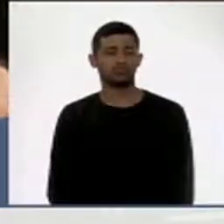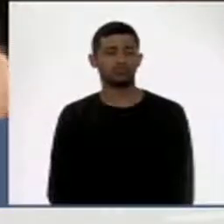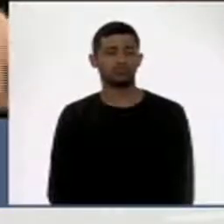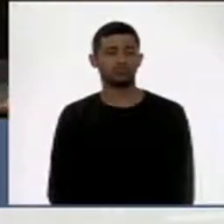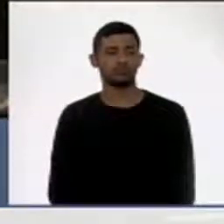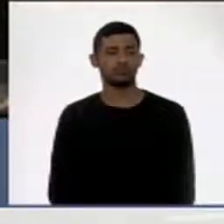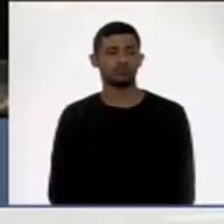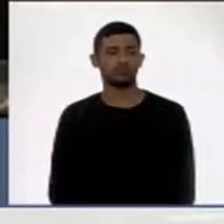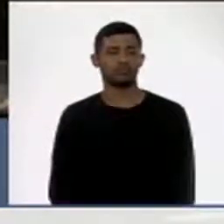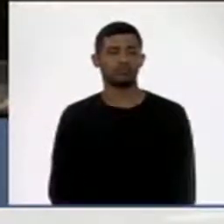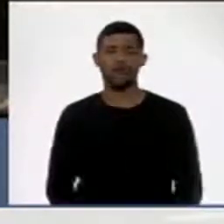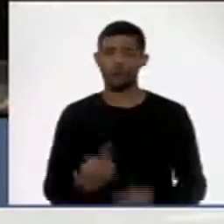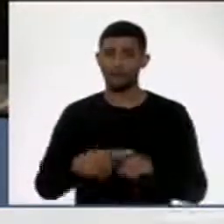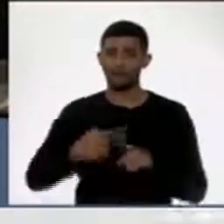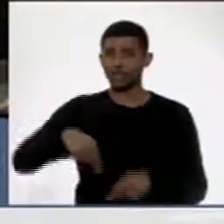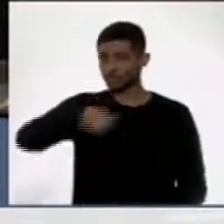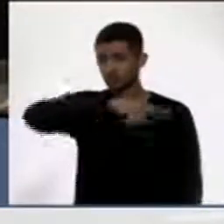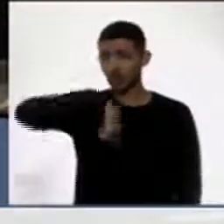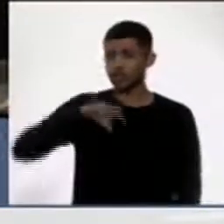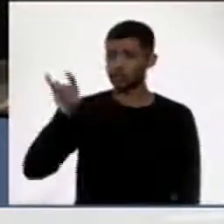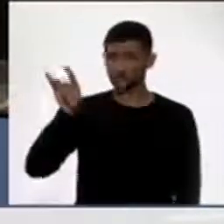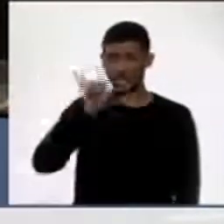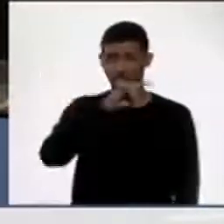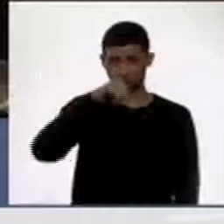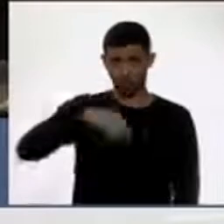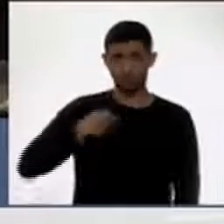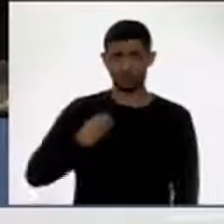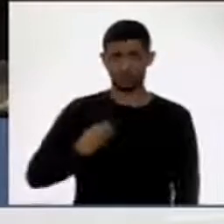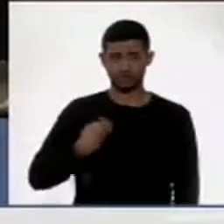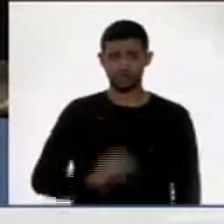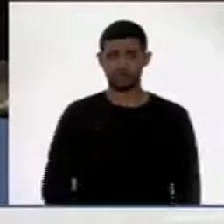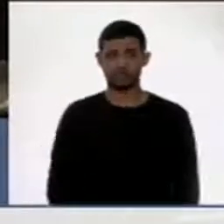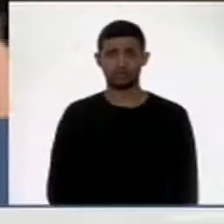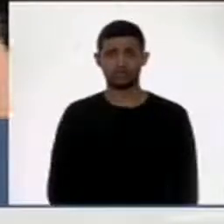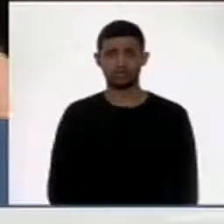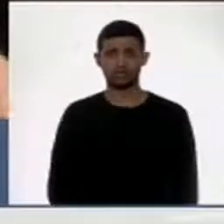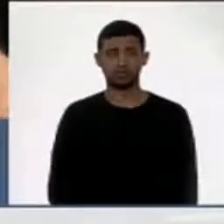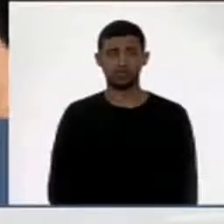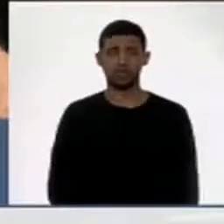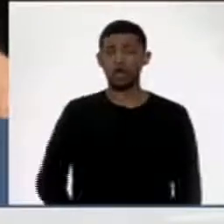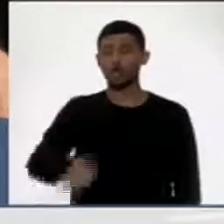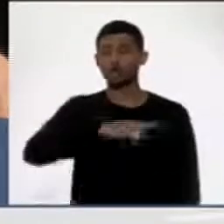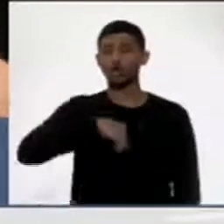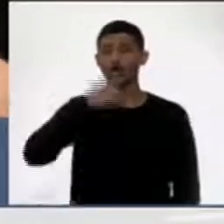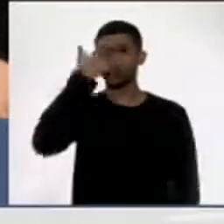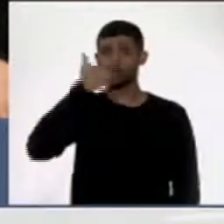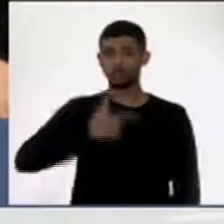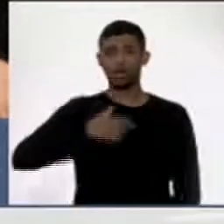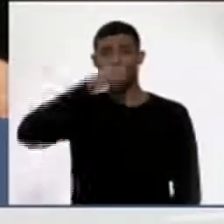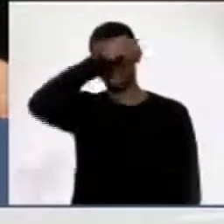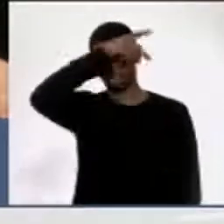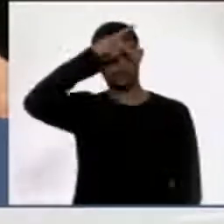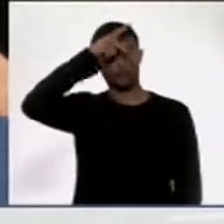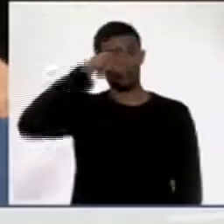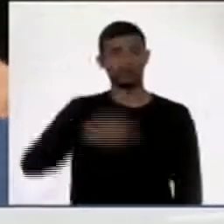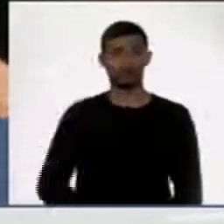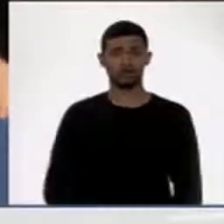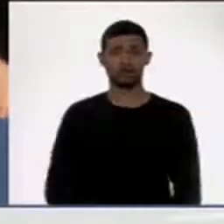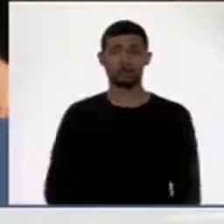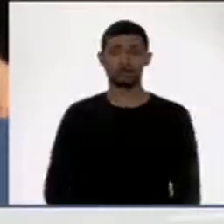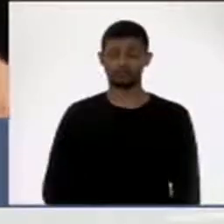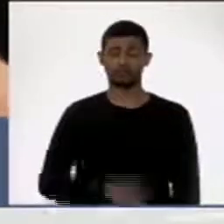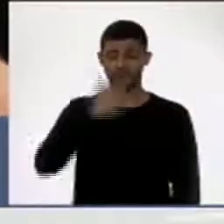nós, todos que estamos aqui, somos figuras públicas e as